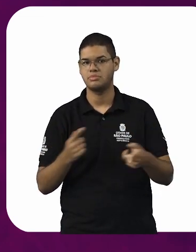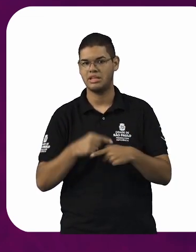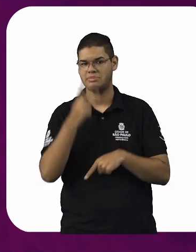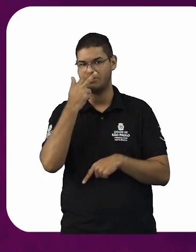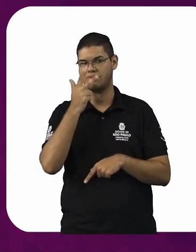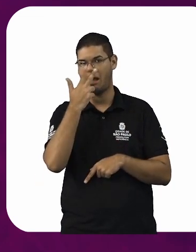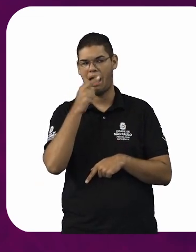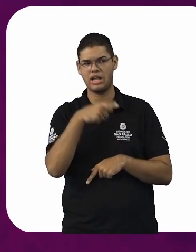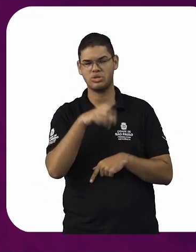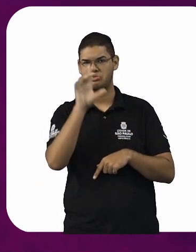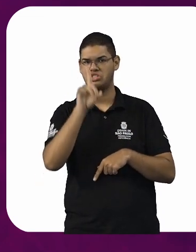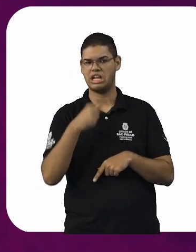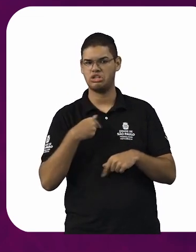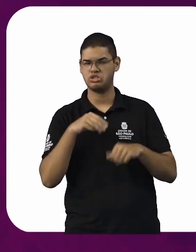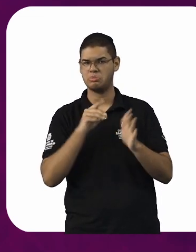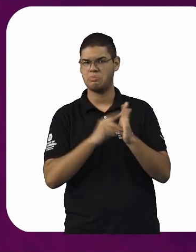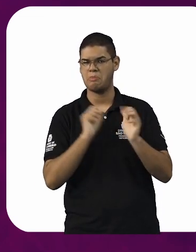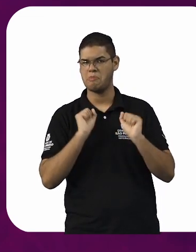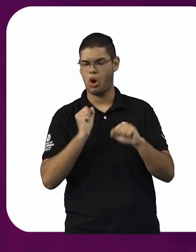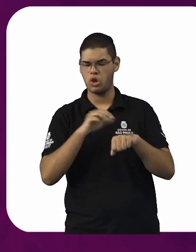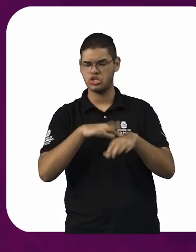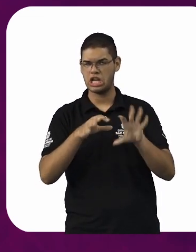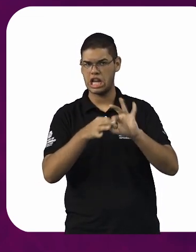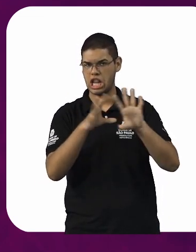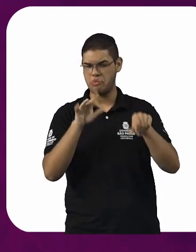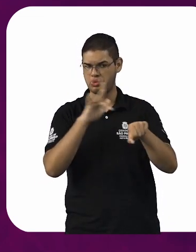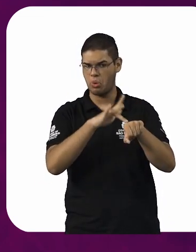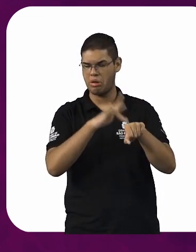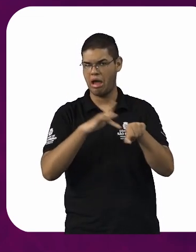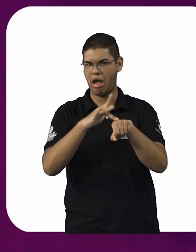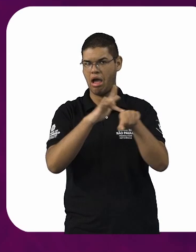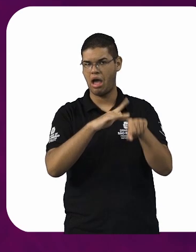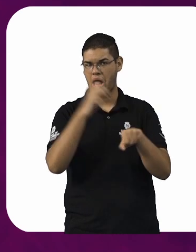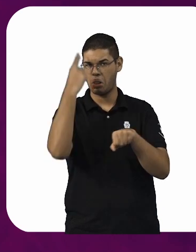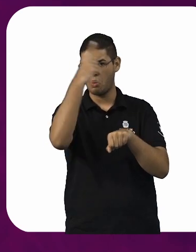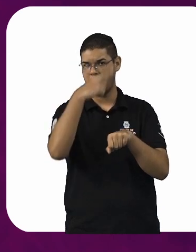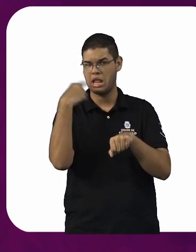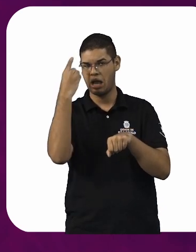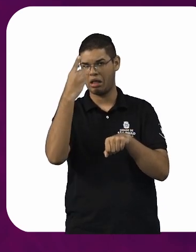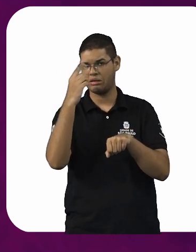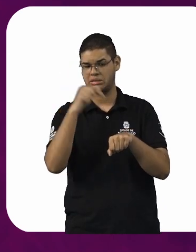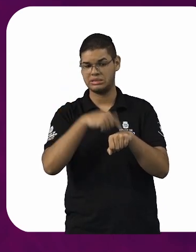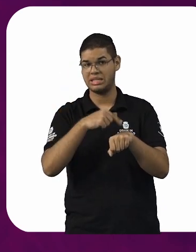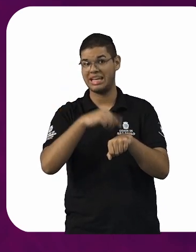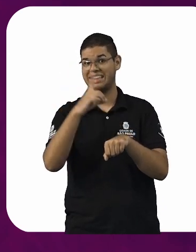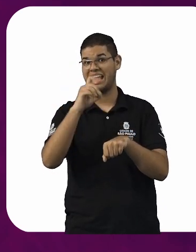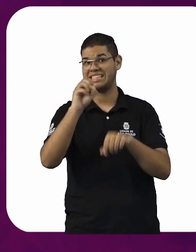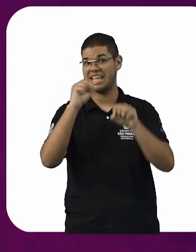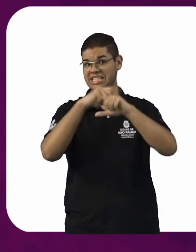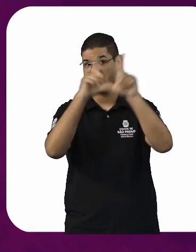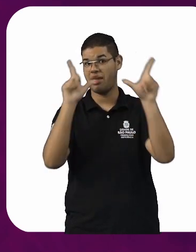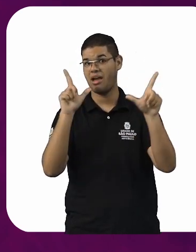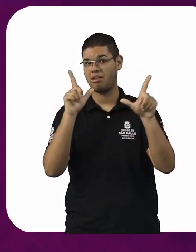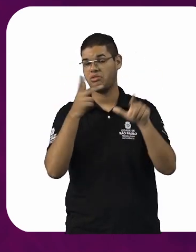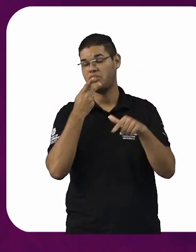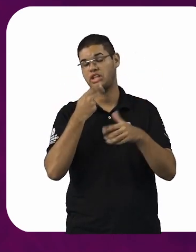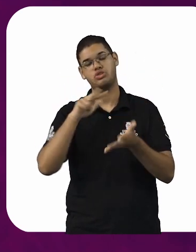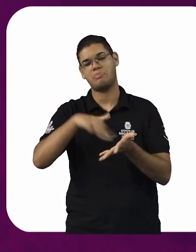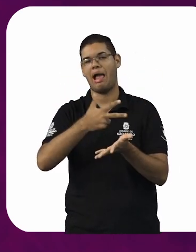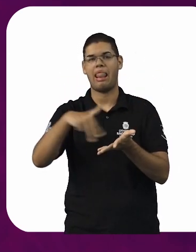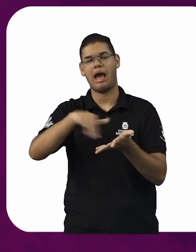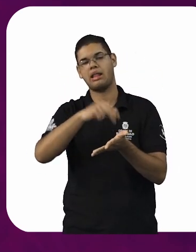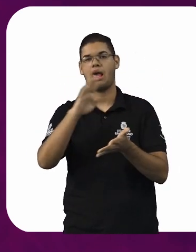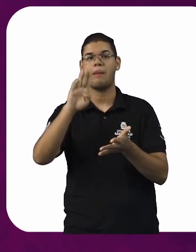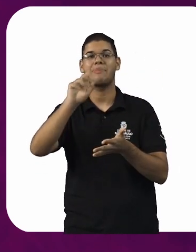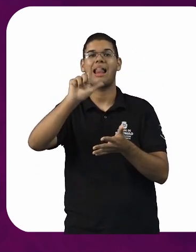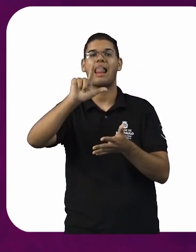direito de tocar naquele corpo, né? Às 10 da manhã. Não estou falando de balada, né? Não que tenha problema nenhum balada, muito pelo contrário. Mas é